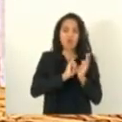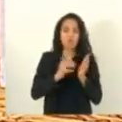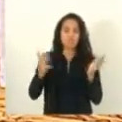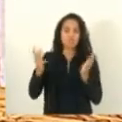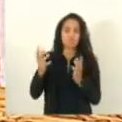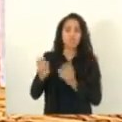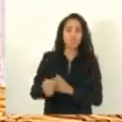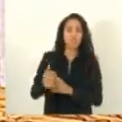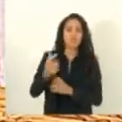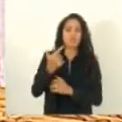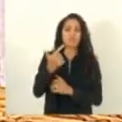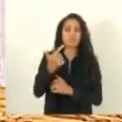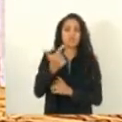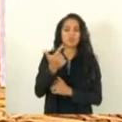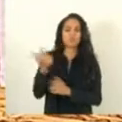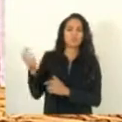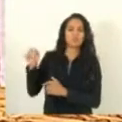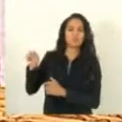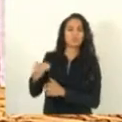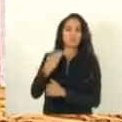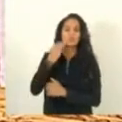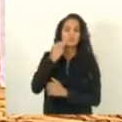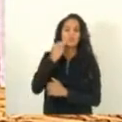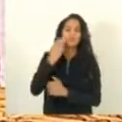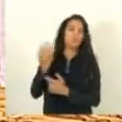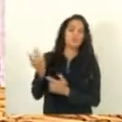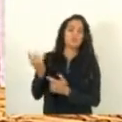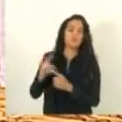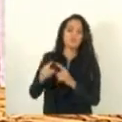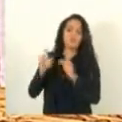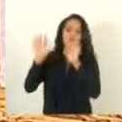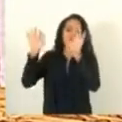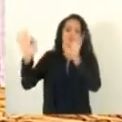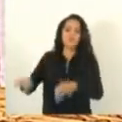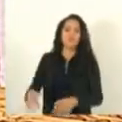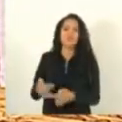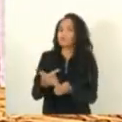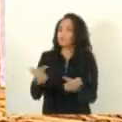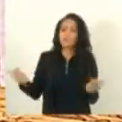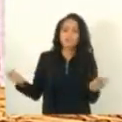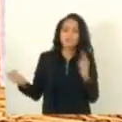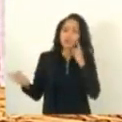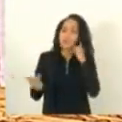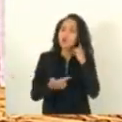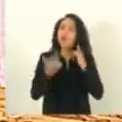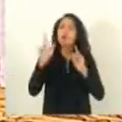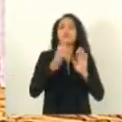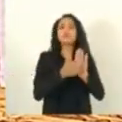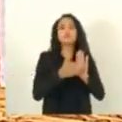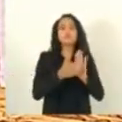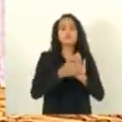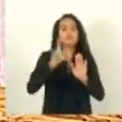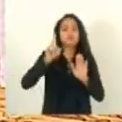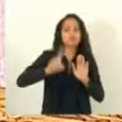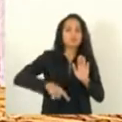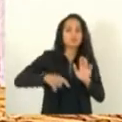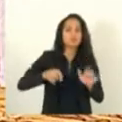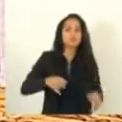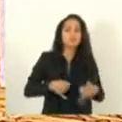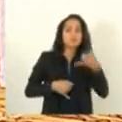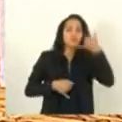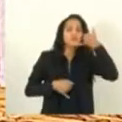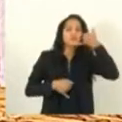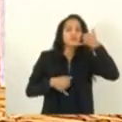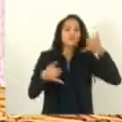estar paralisada. Não tem o prazo final. A outra questão que eu propus, que tivesse o telefone,